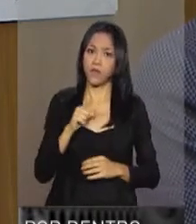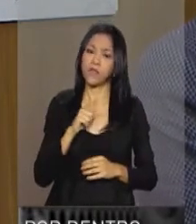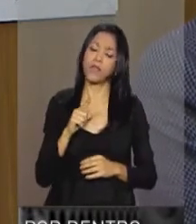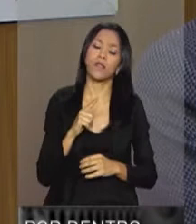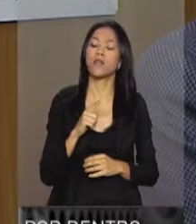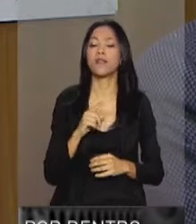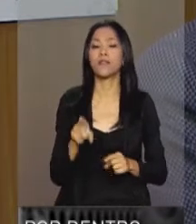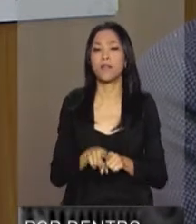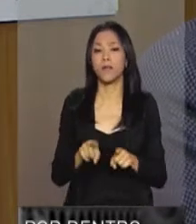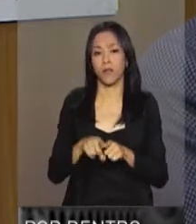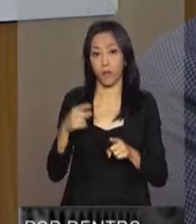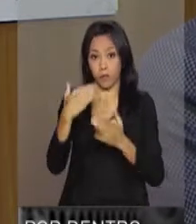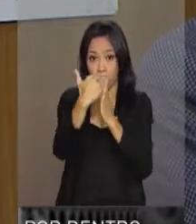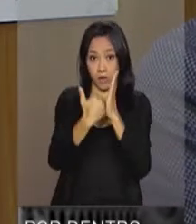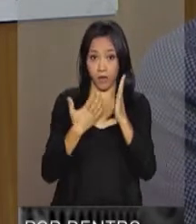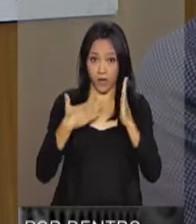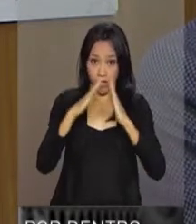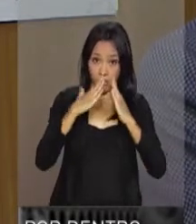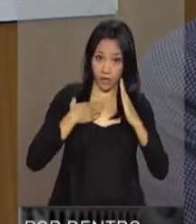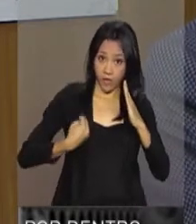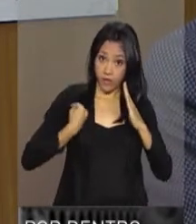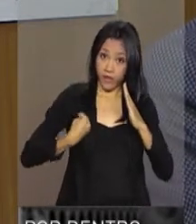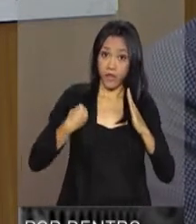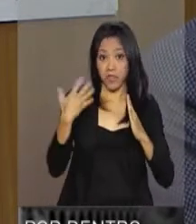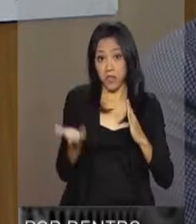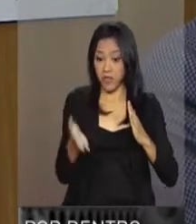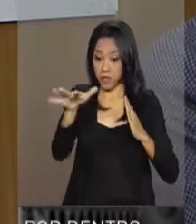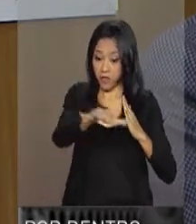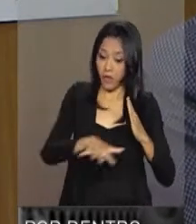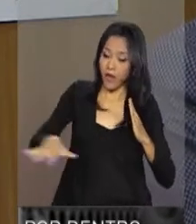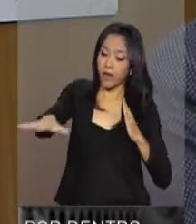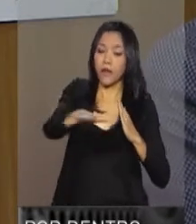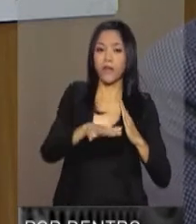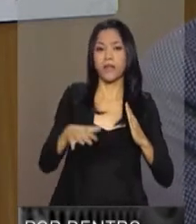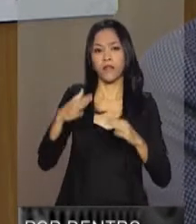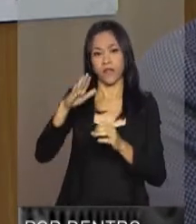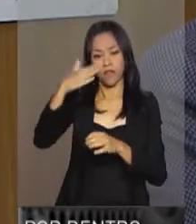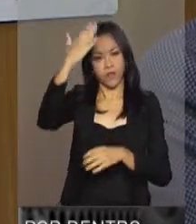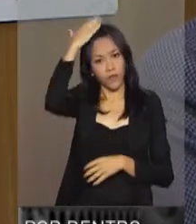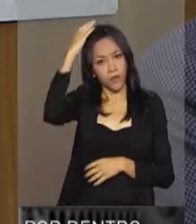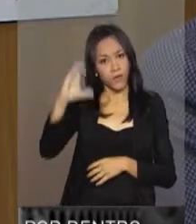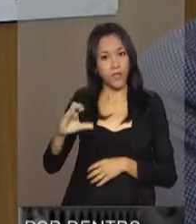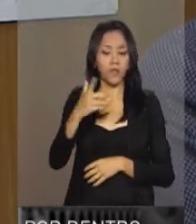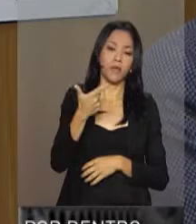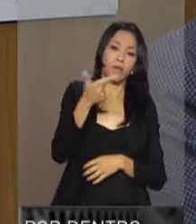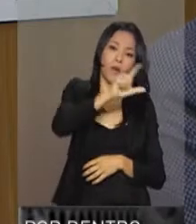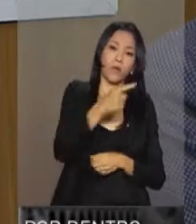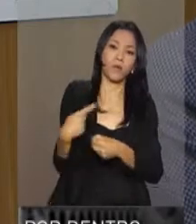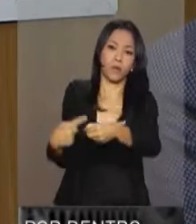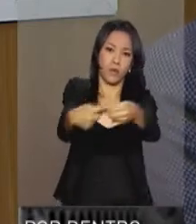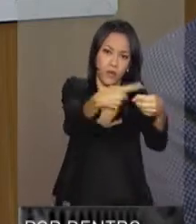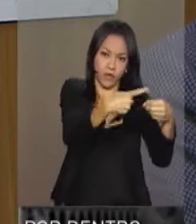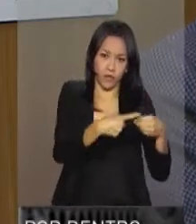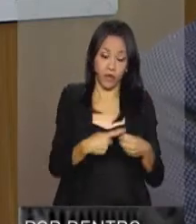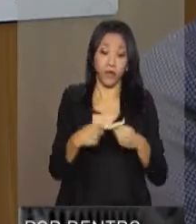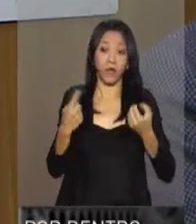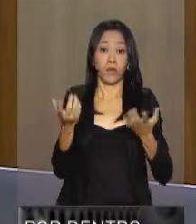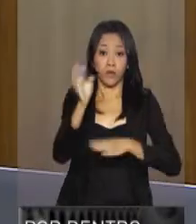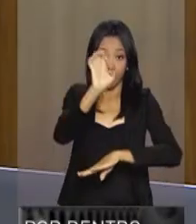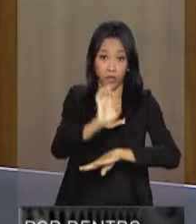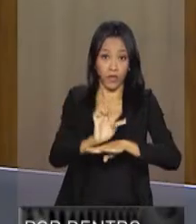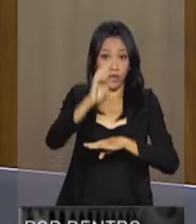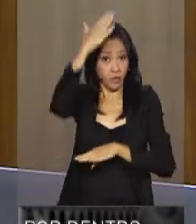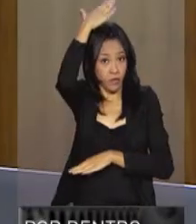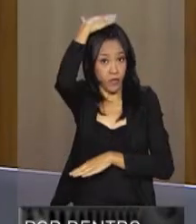do programa minha casa minha vida seja para a região metropolitana de curitiba seja para os demais municípios do estado do paraná